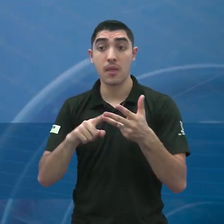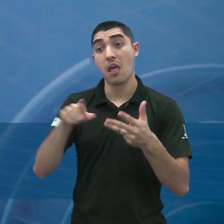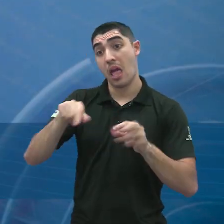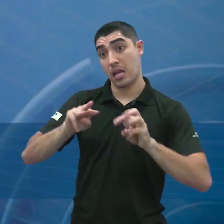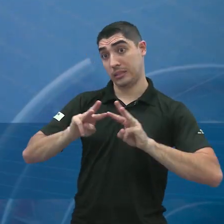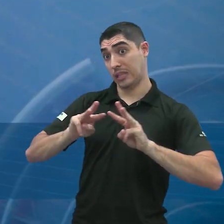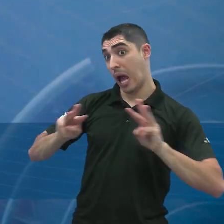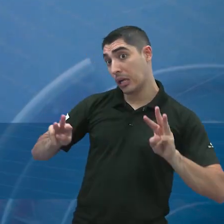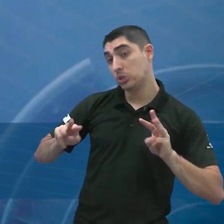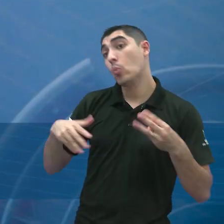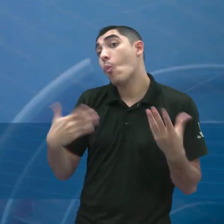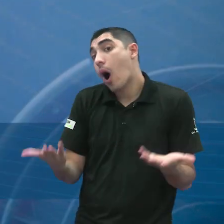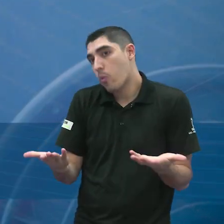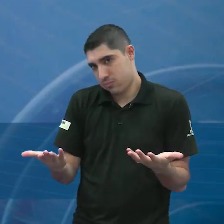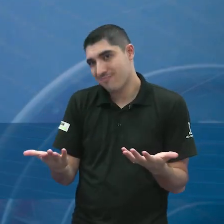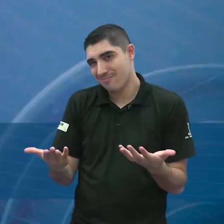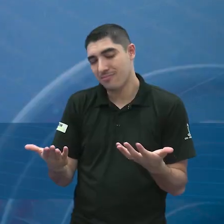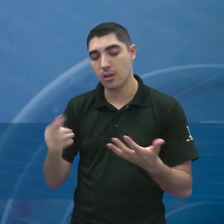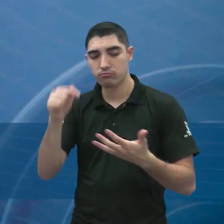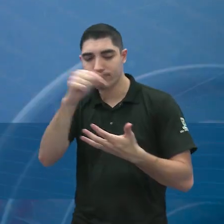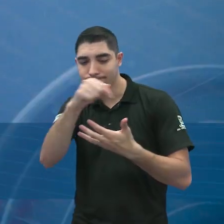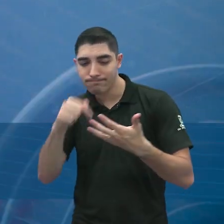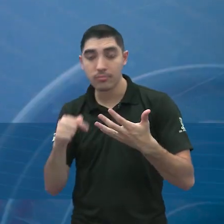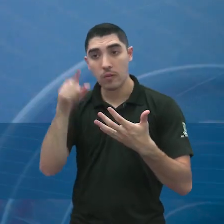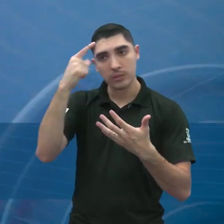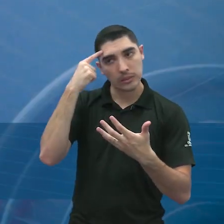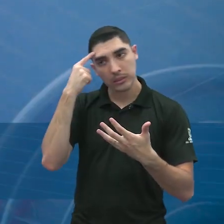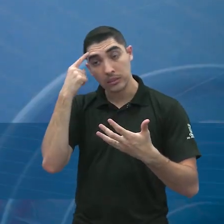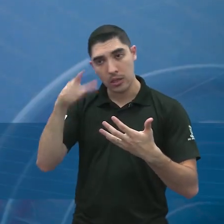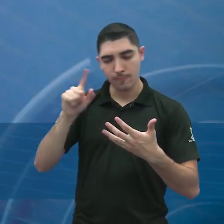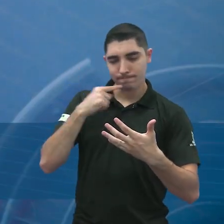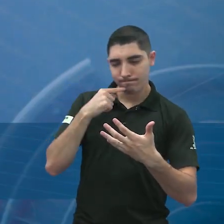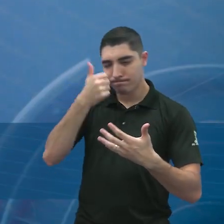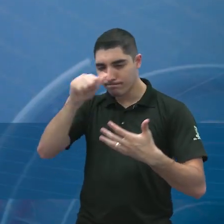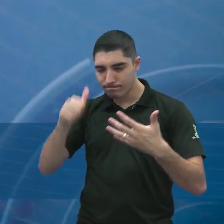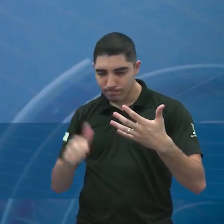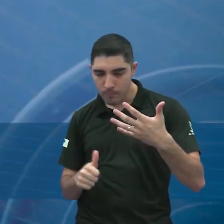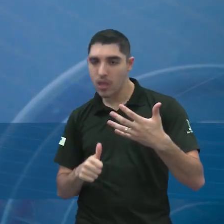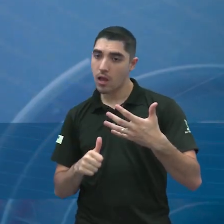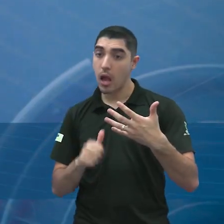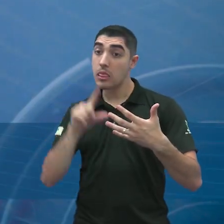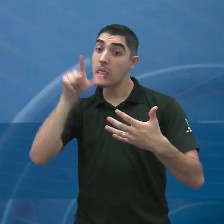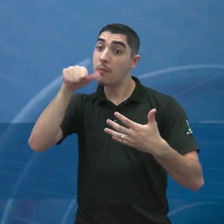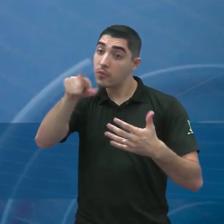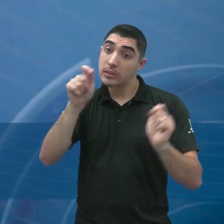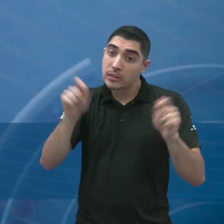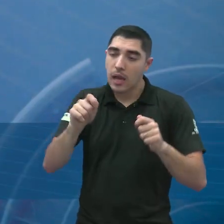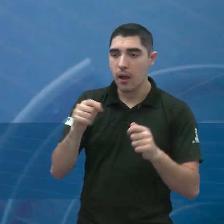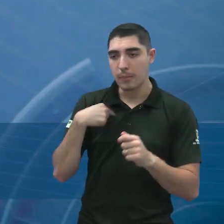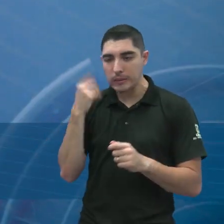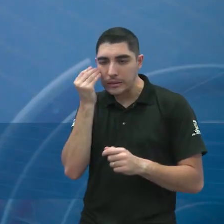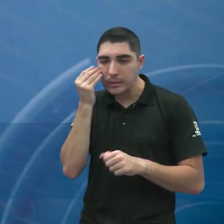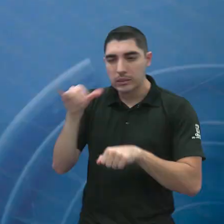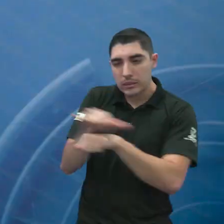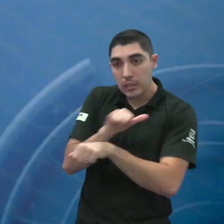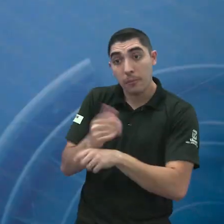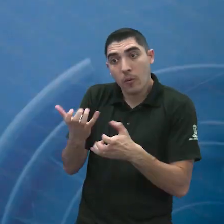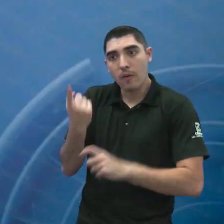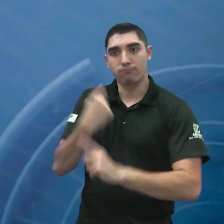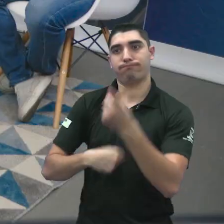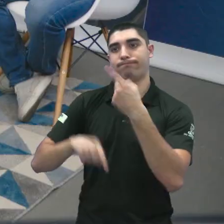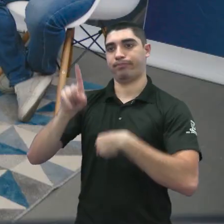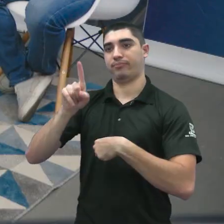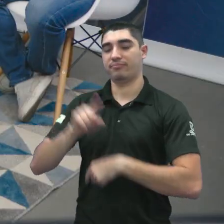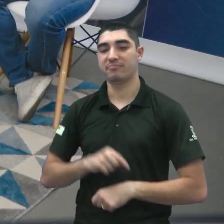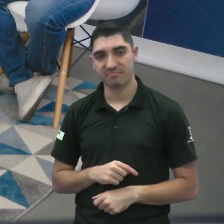ser nesses grandes marketplaces, e assim você super segmentando, você consegue ter sucesso ou mitigar o risco de você não ter sucesso dentro da sua